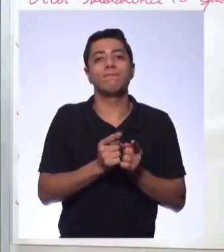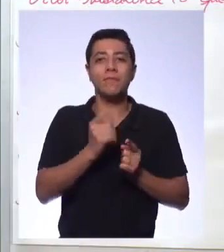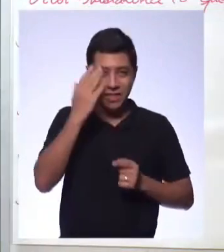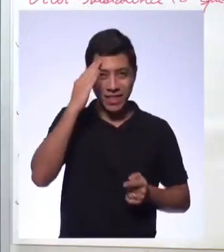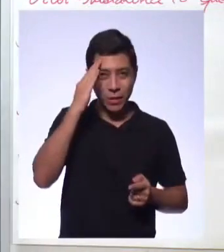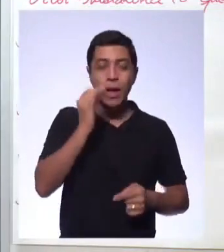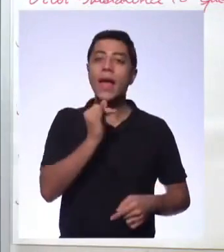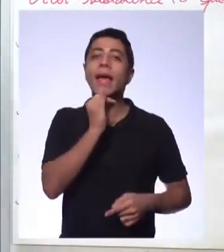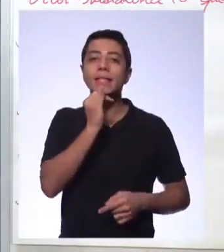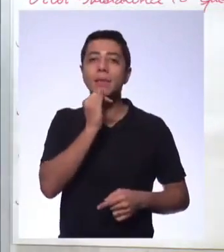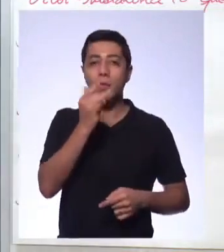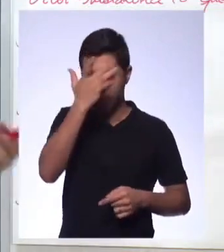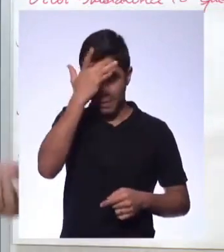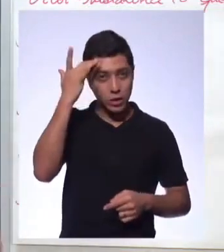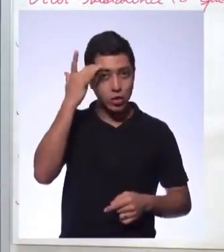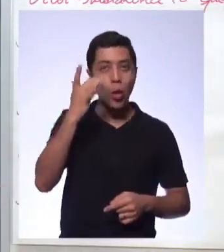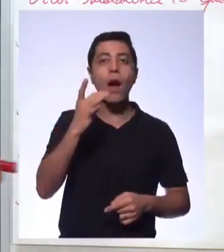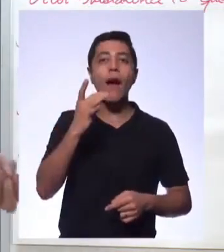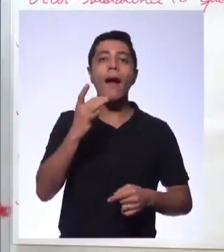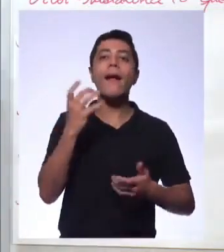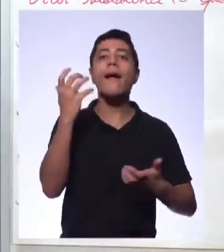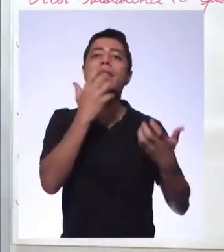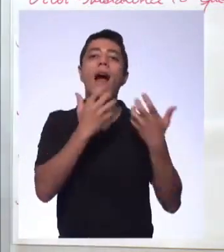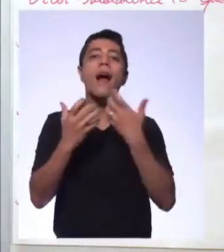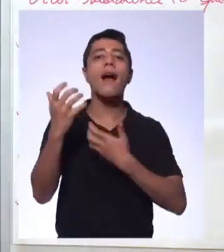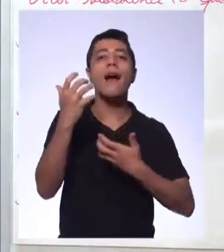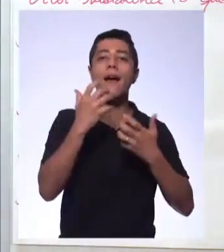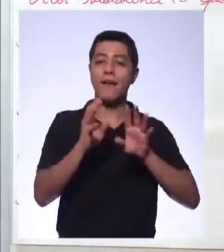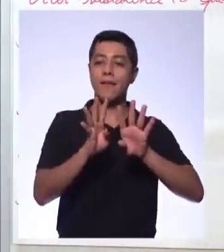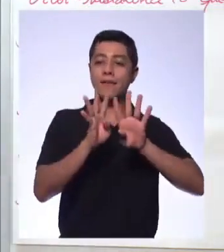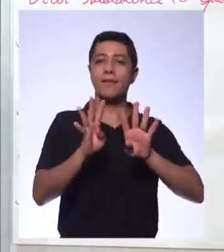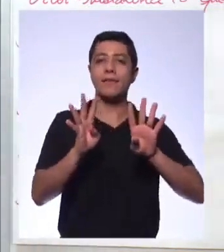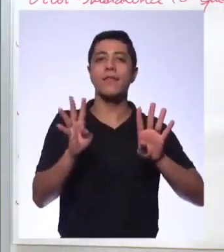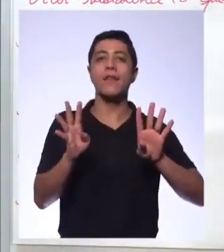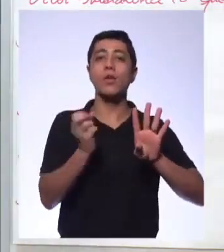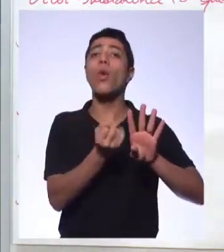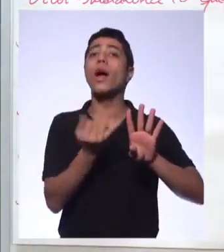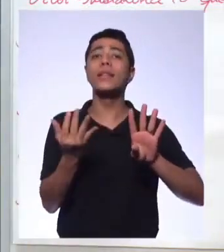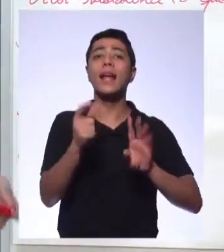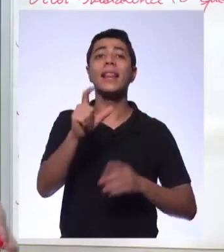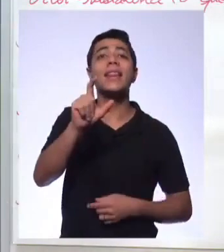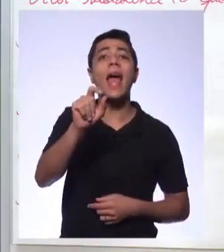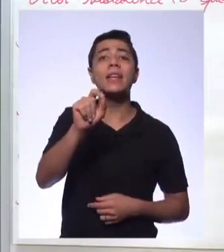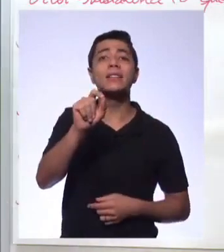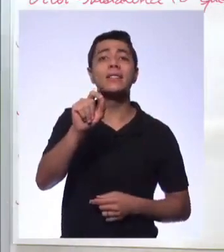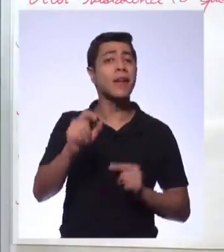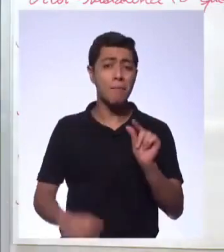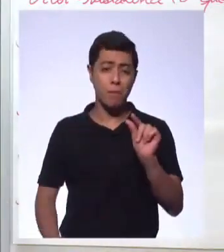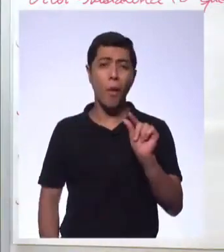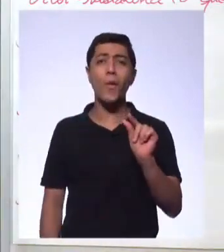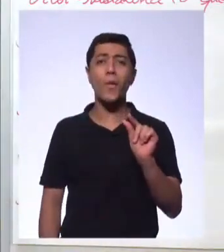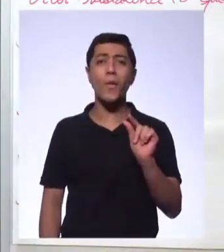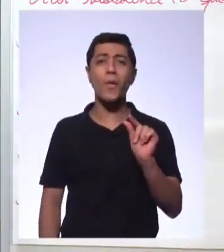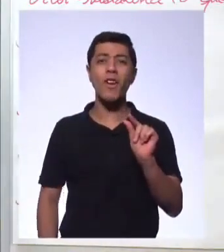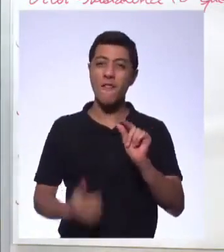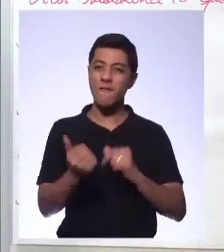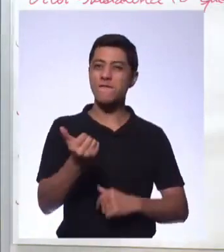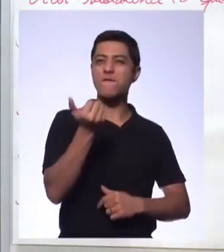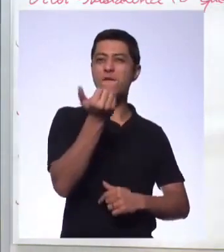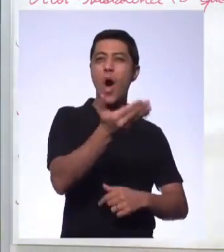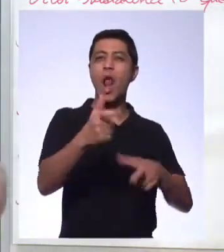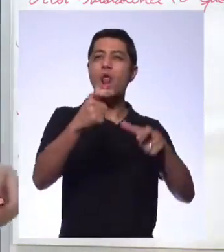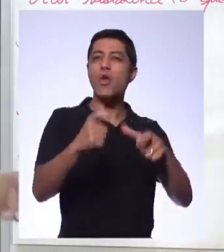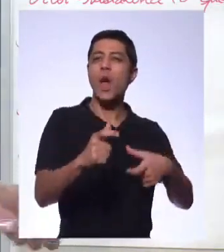10 pessoas no pátio externo, né? Não é viável isso. Agora, se você quiser fazer, no caso, né,